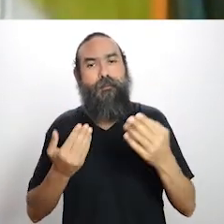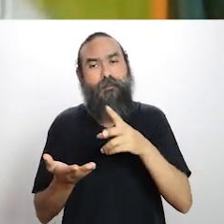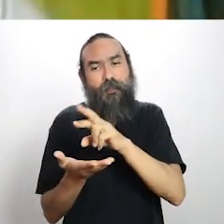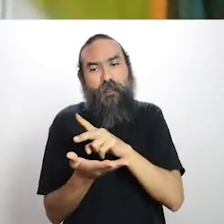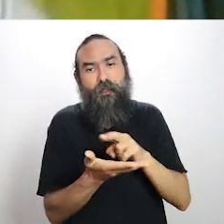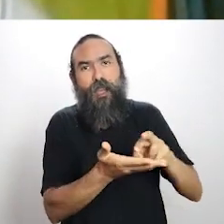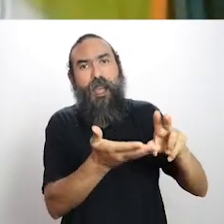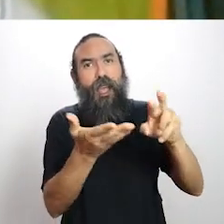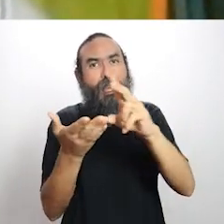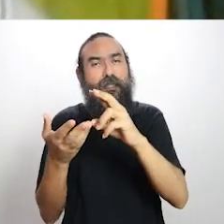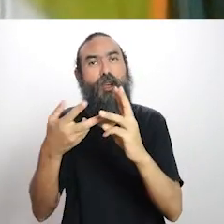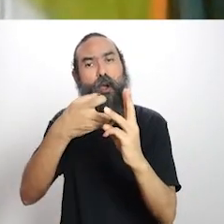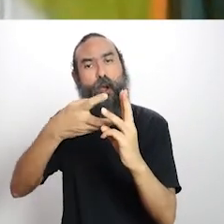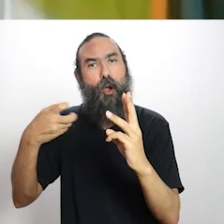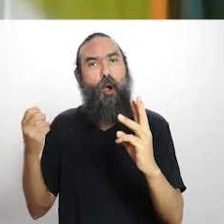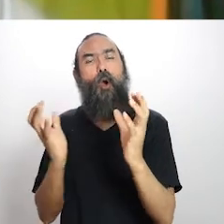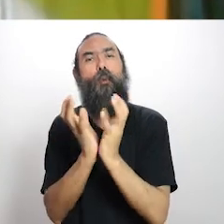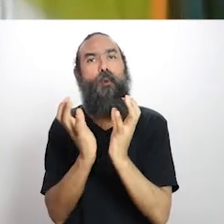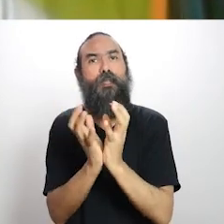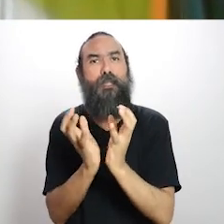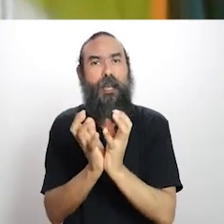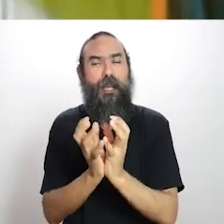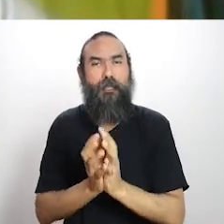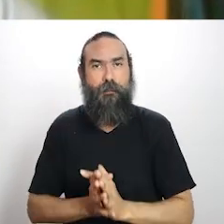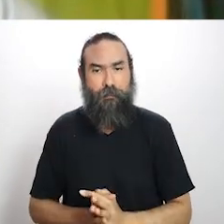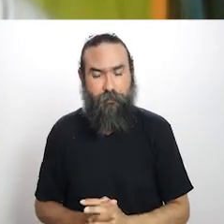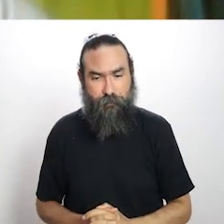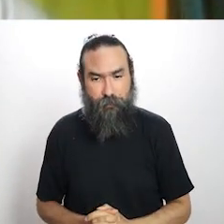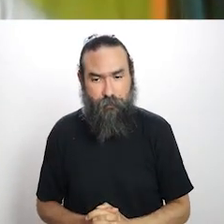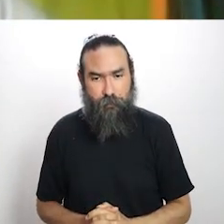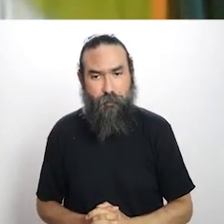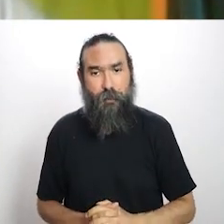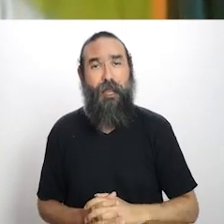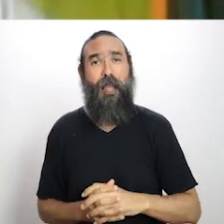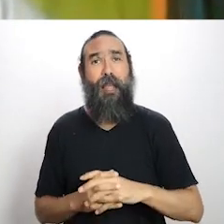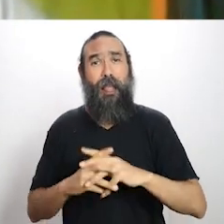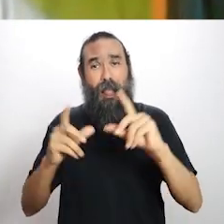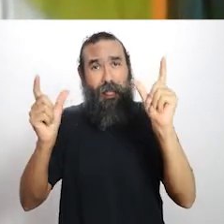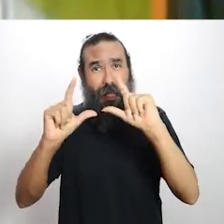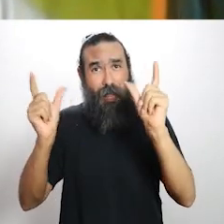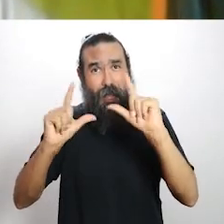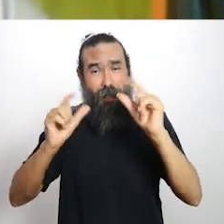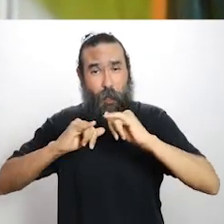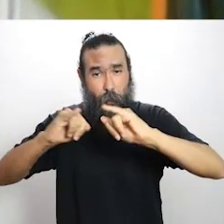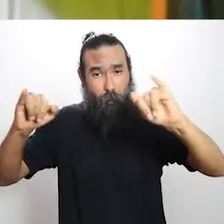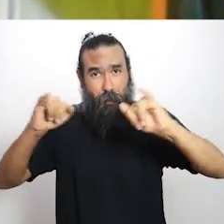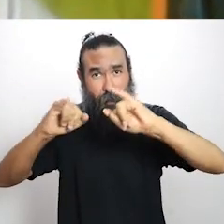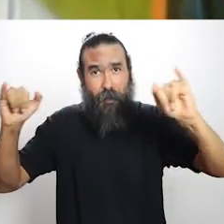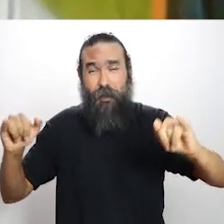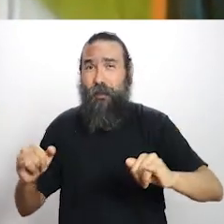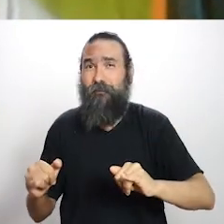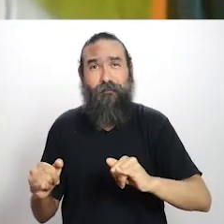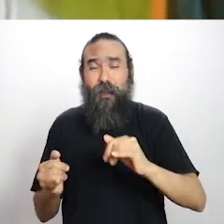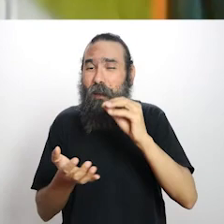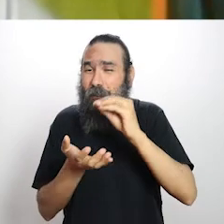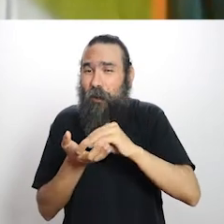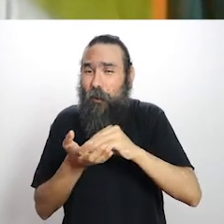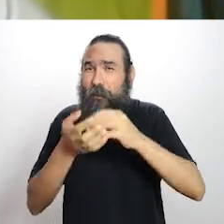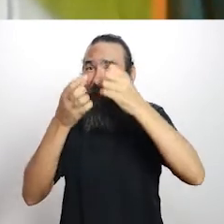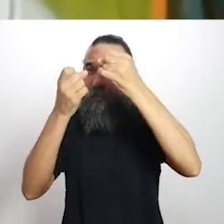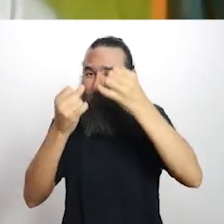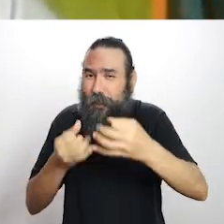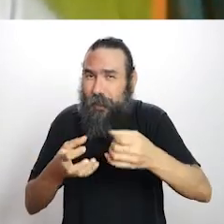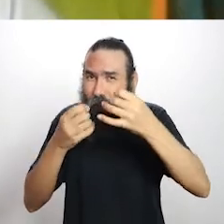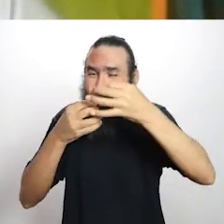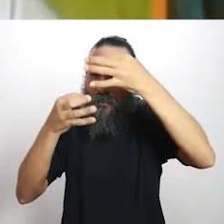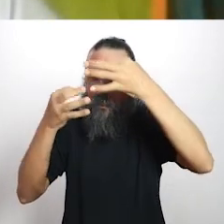situação que parece que não existe, mas ela é bem pesada. A grande mídia não trata isso, eu acho, como deveria tratar.